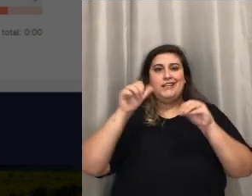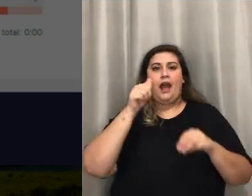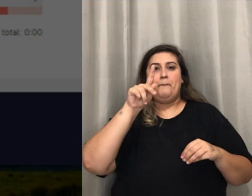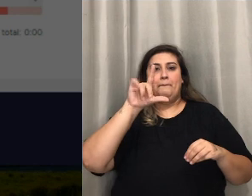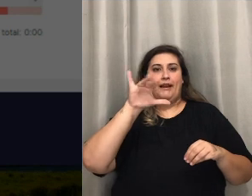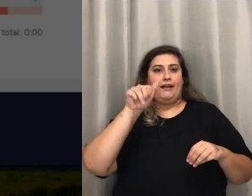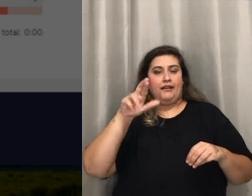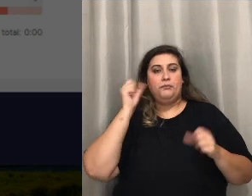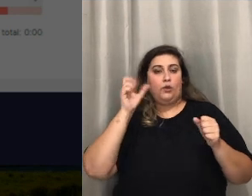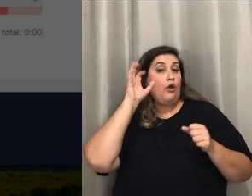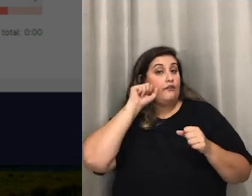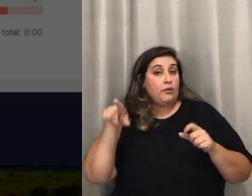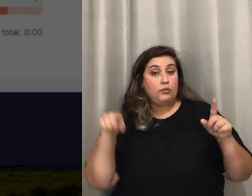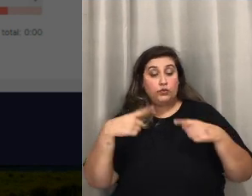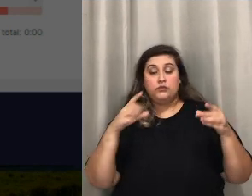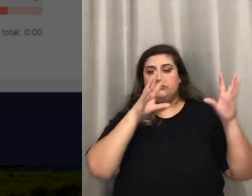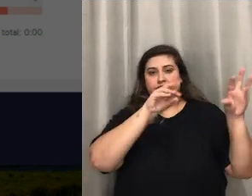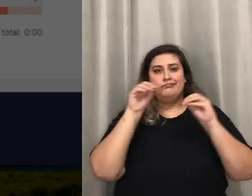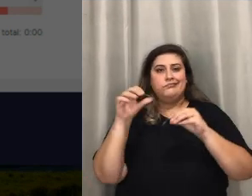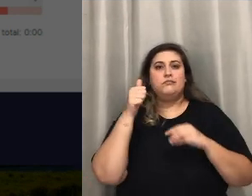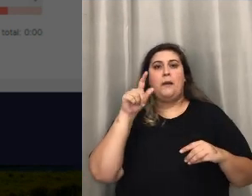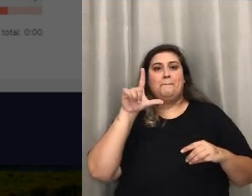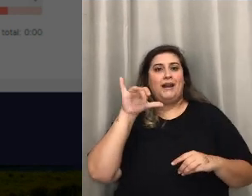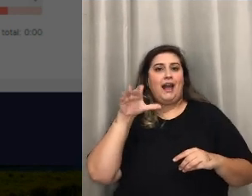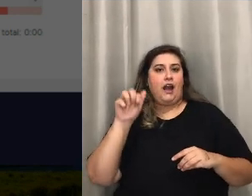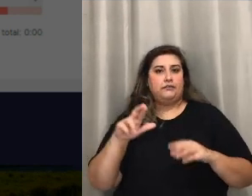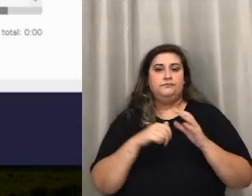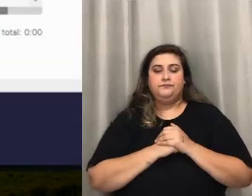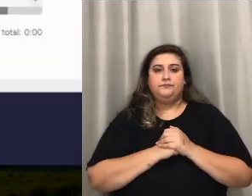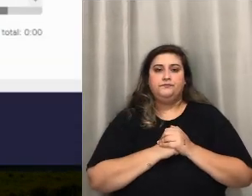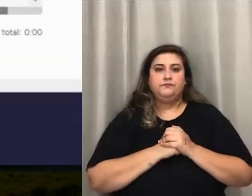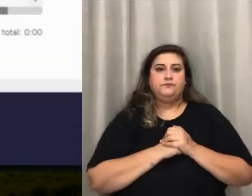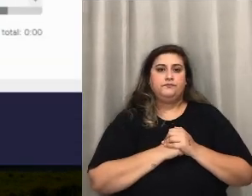E aplicar. Eu posso escutar essa música, né? E aplicar.